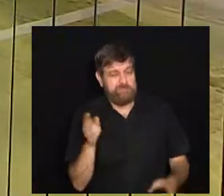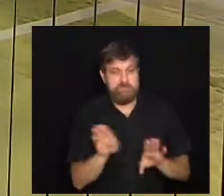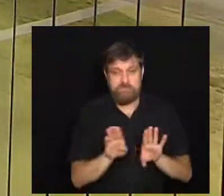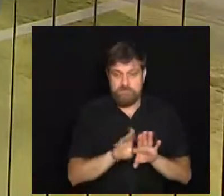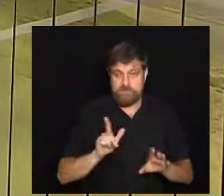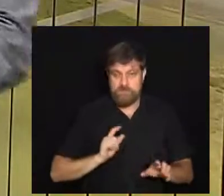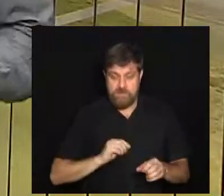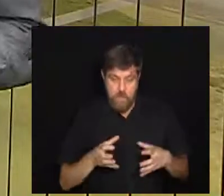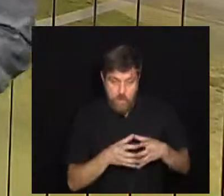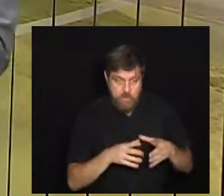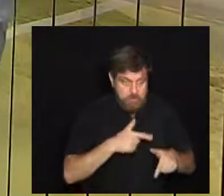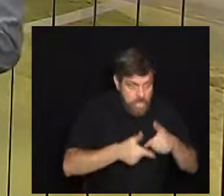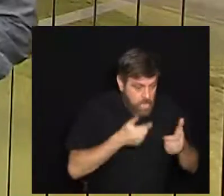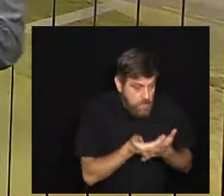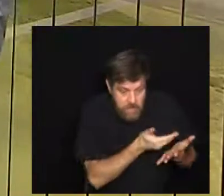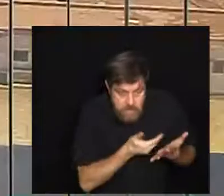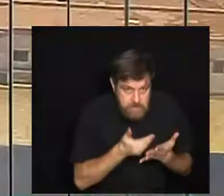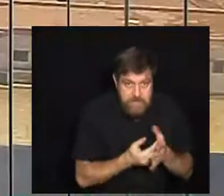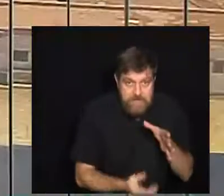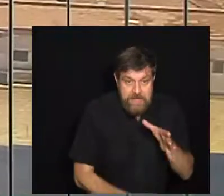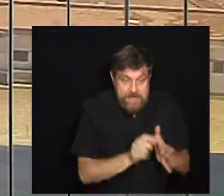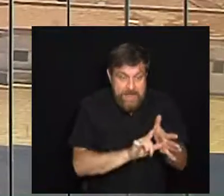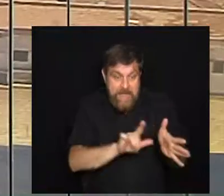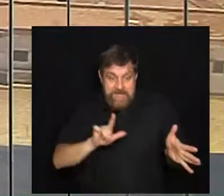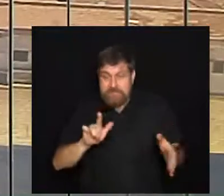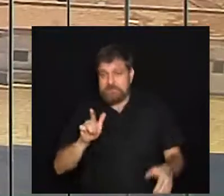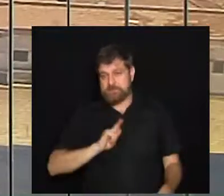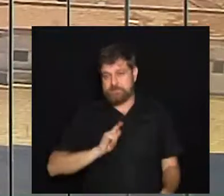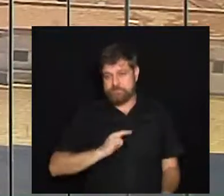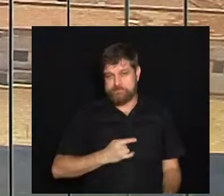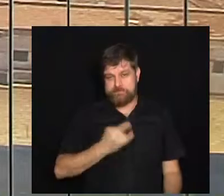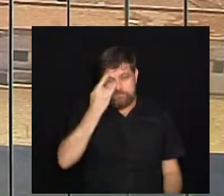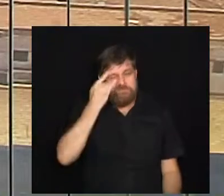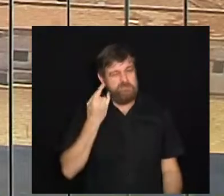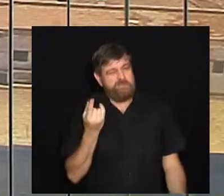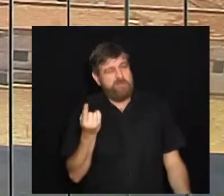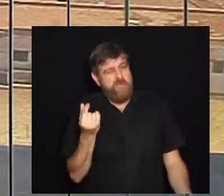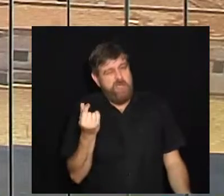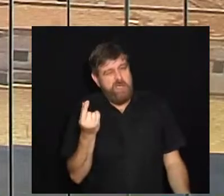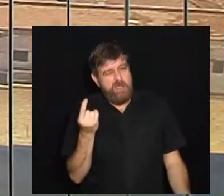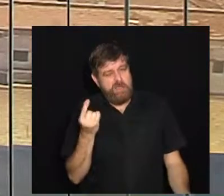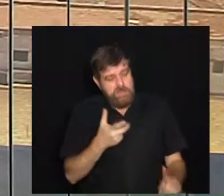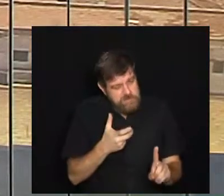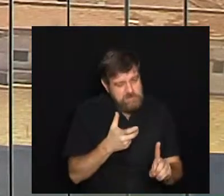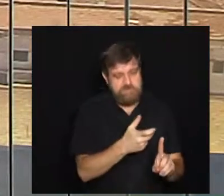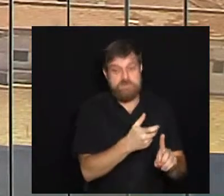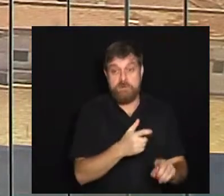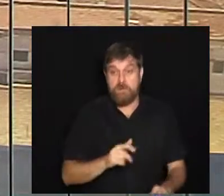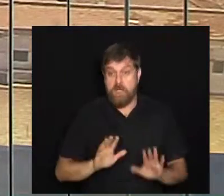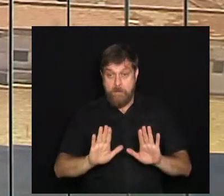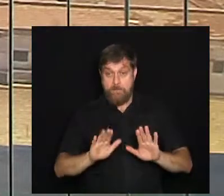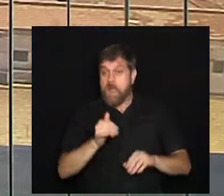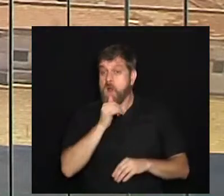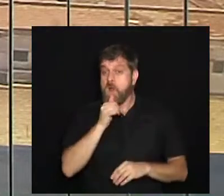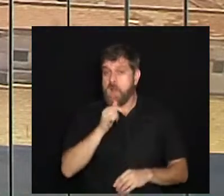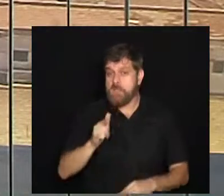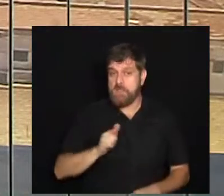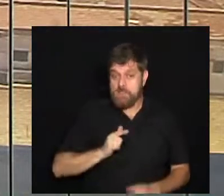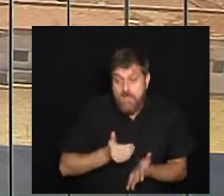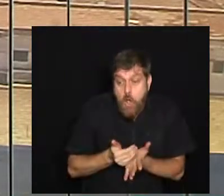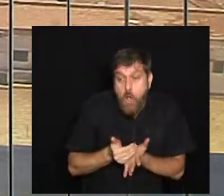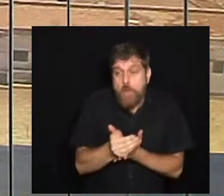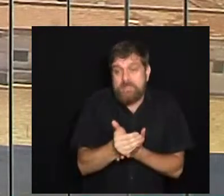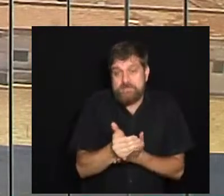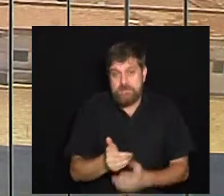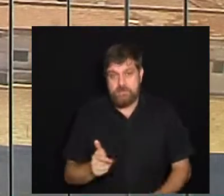isso então correndo com as suas equipes para ver se consegue desenvolver antes de uma corrida para trazer essa desses objetivos mas ela ainda tá só